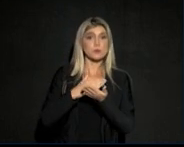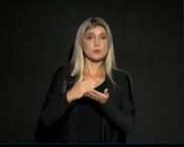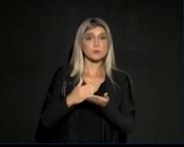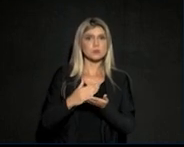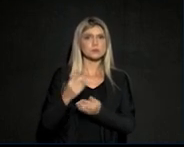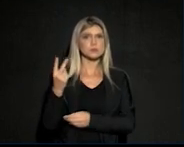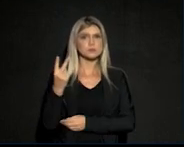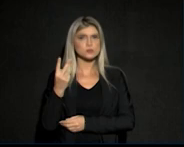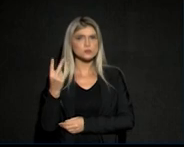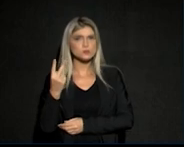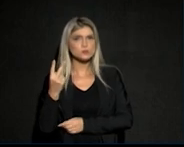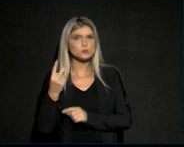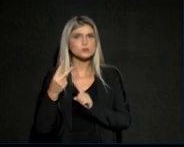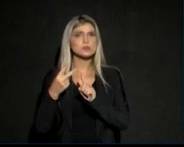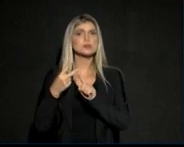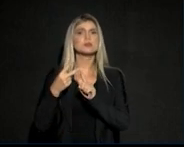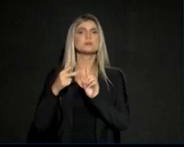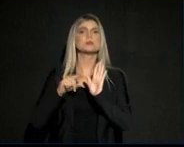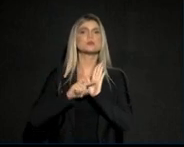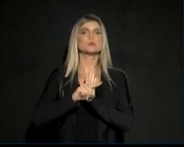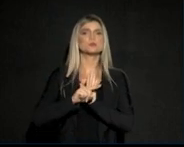é estão